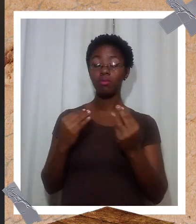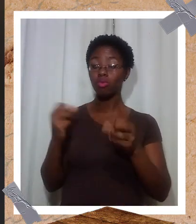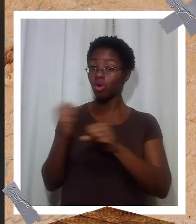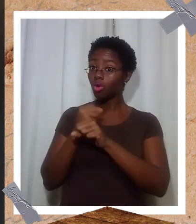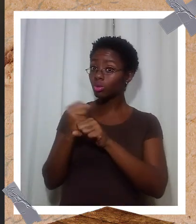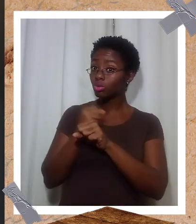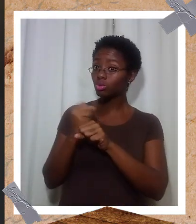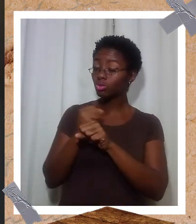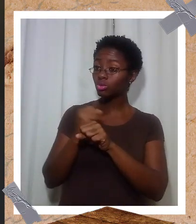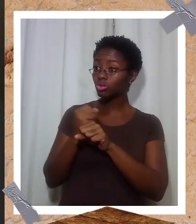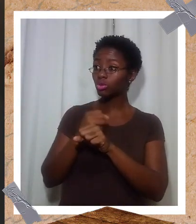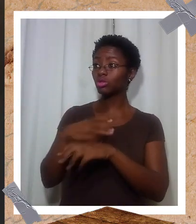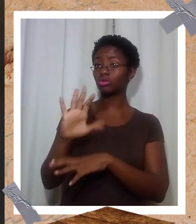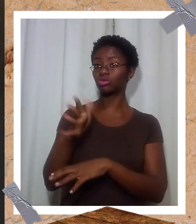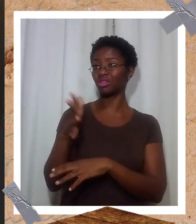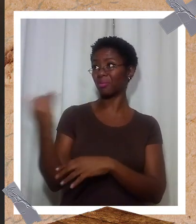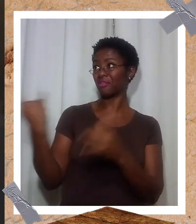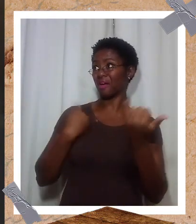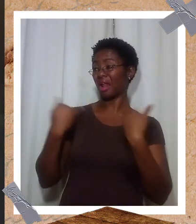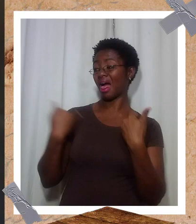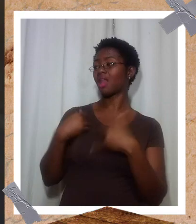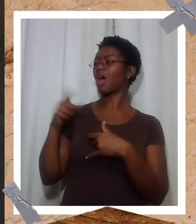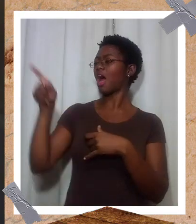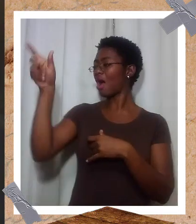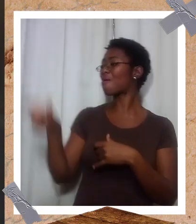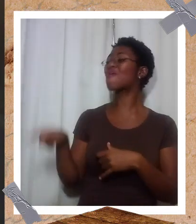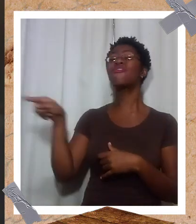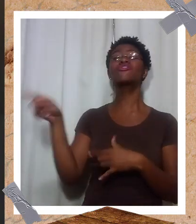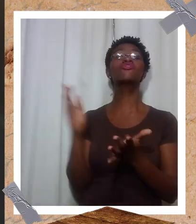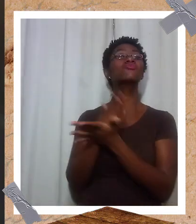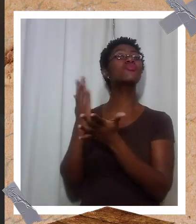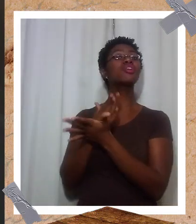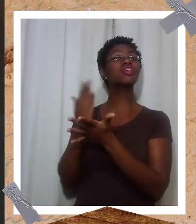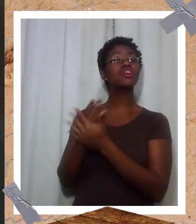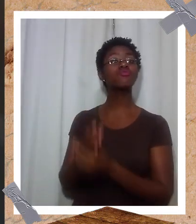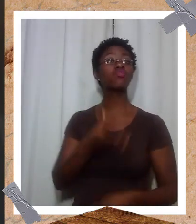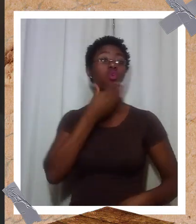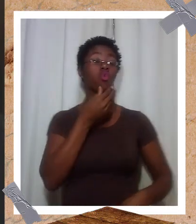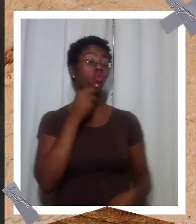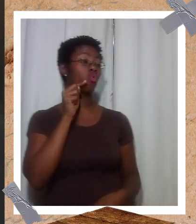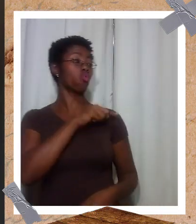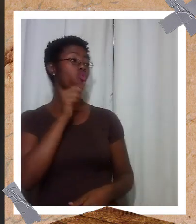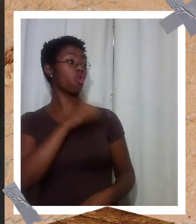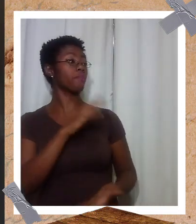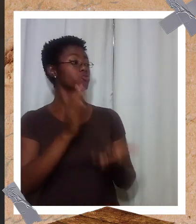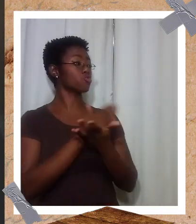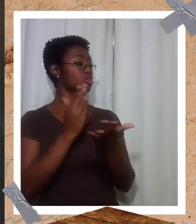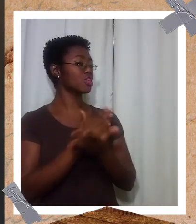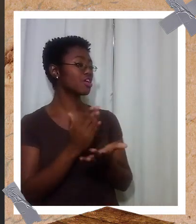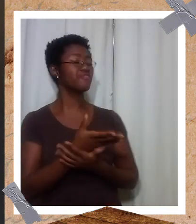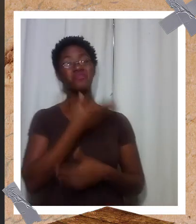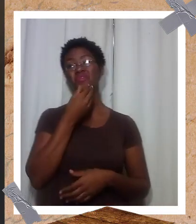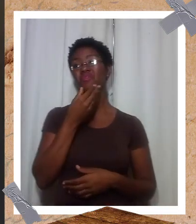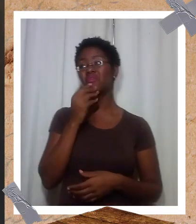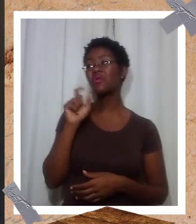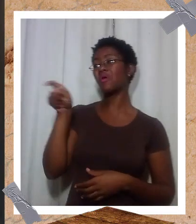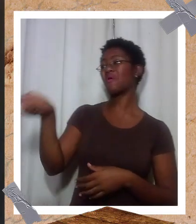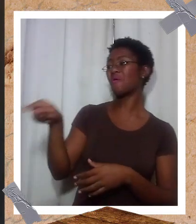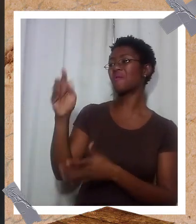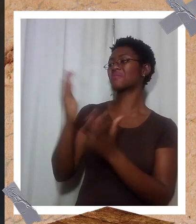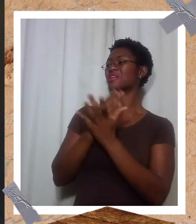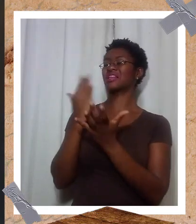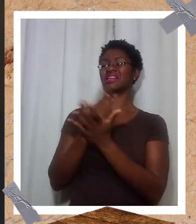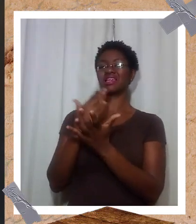no primeiro momento, como o garoto do livro, como o homem do livro, como o moço do livro, aquele é o moço do livro, aquele é o homem do